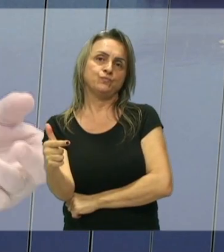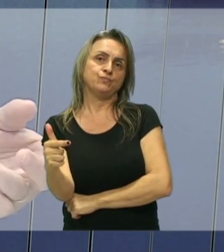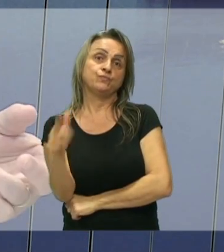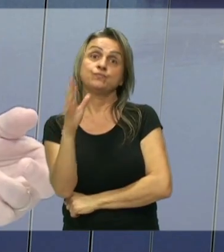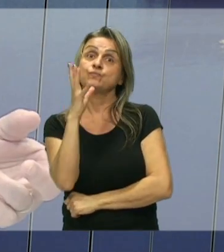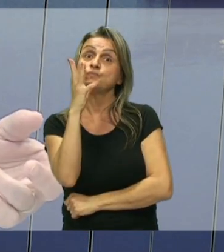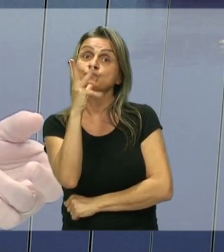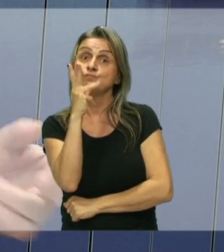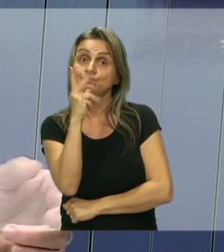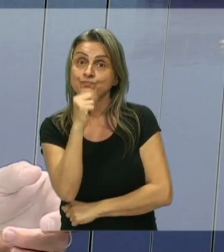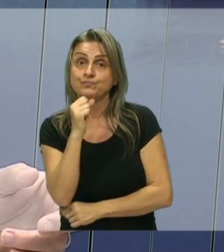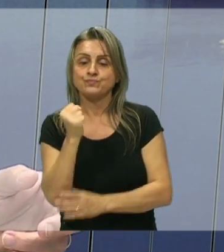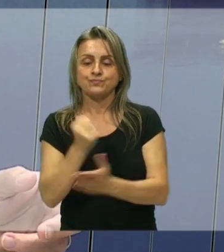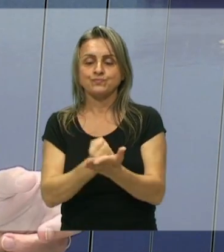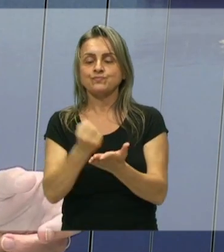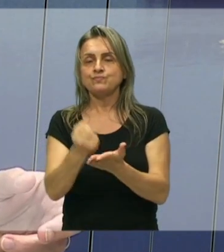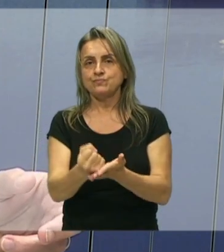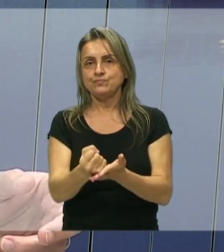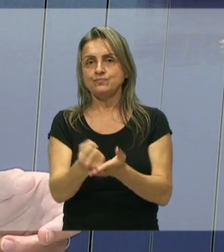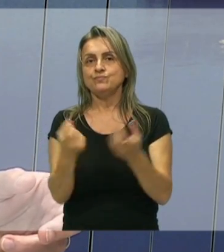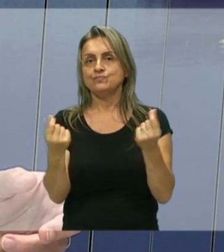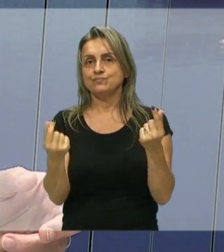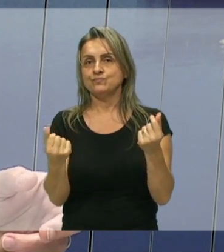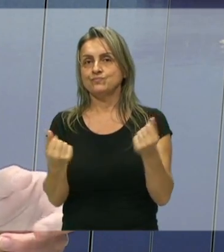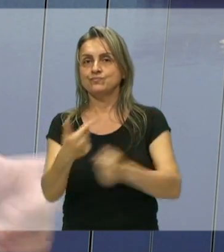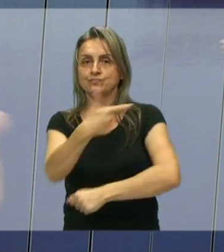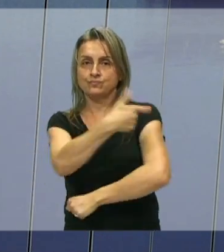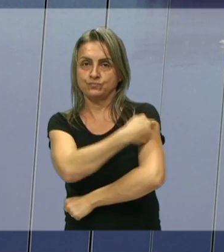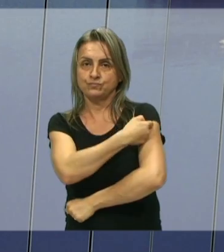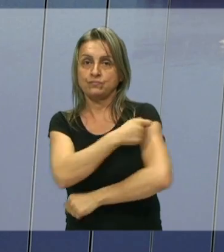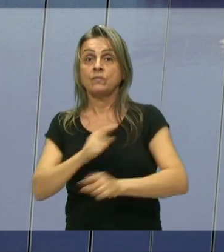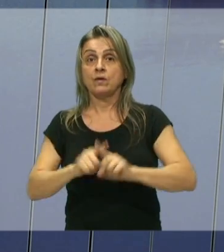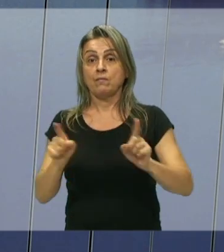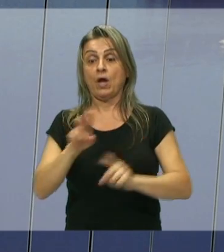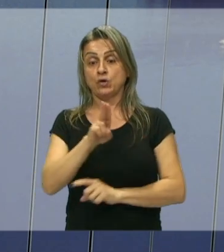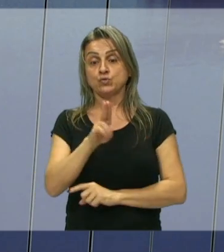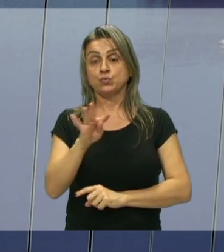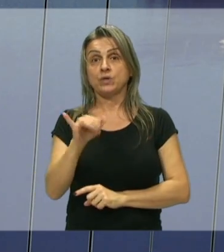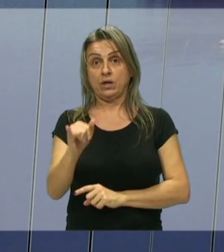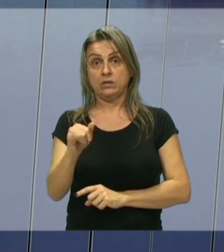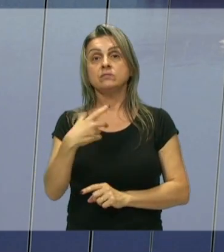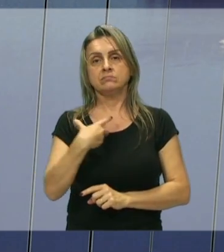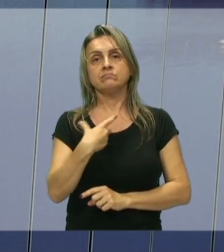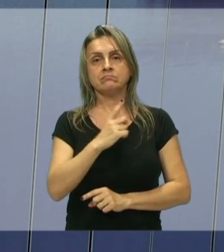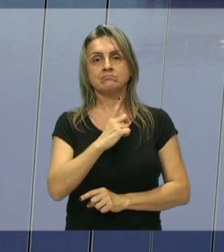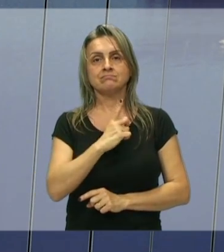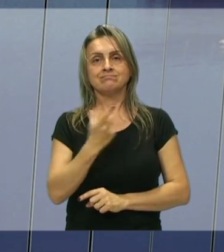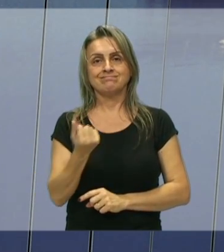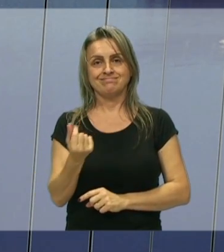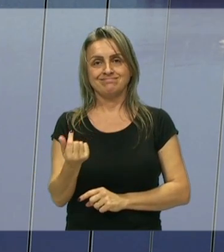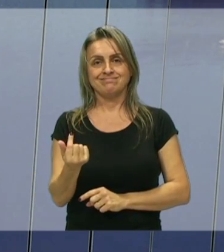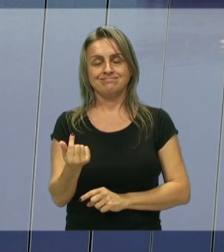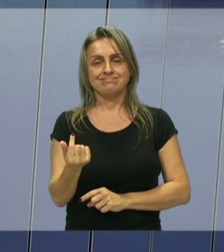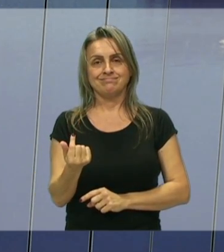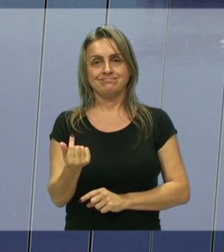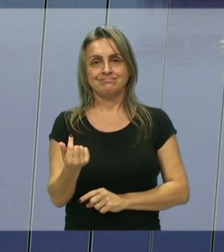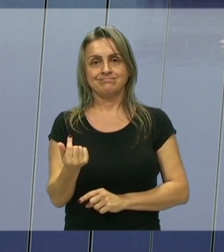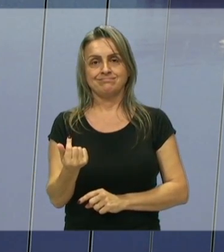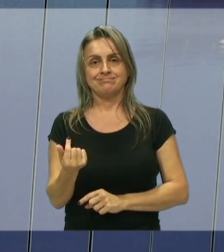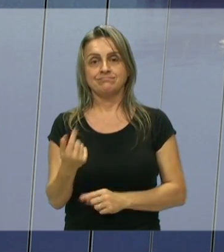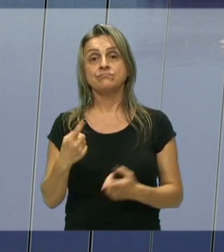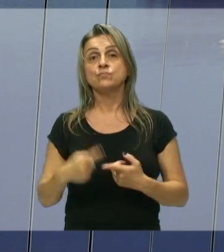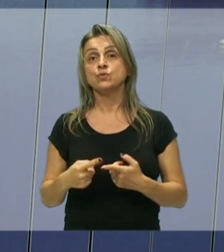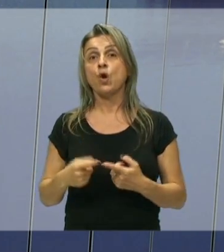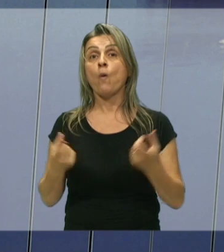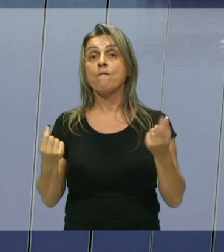Demorou para ser contratado o recurso para vacina, mas para a UTI saiu antes. O que acontece? O valor